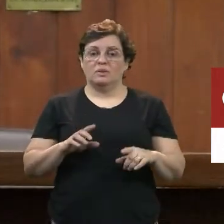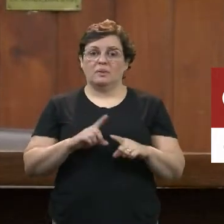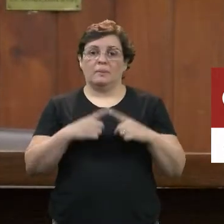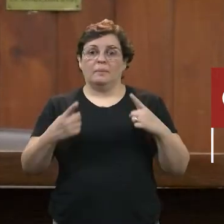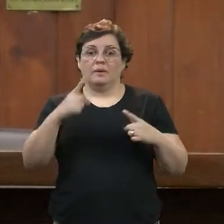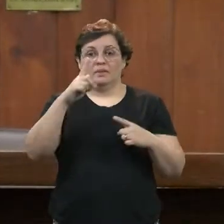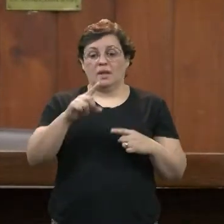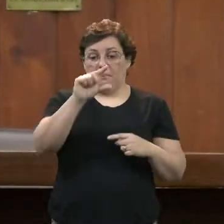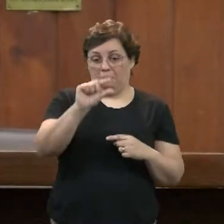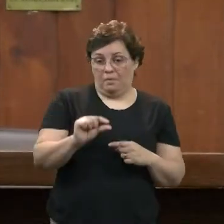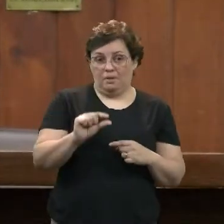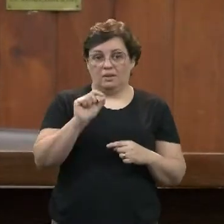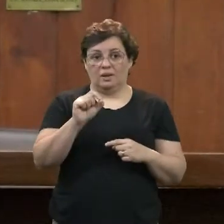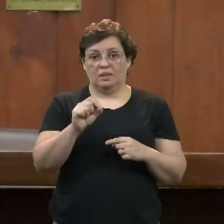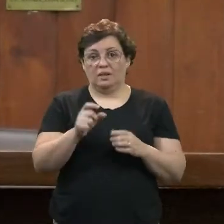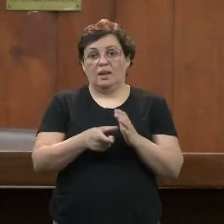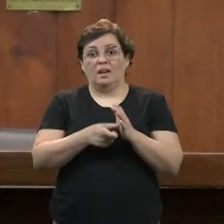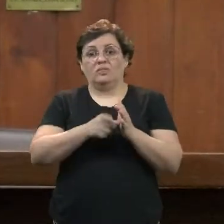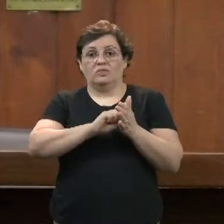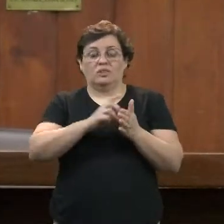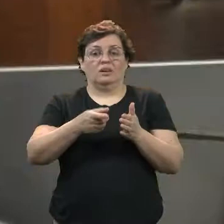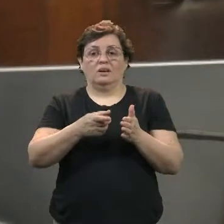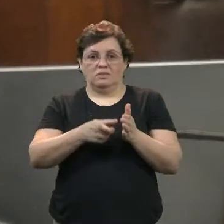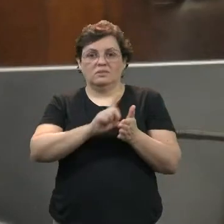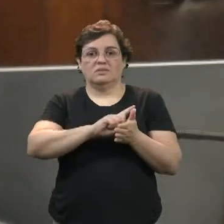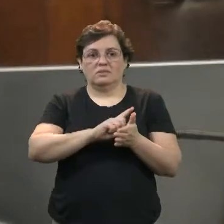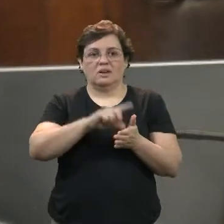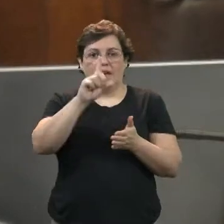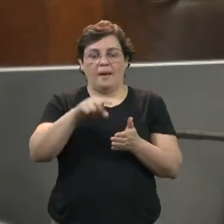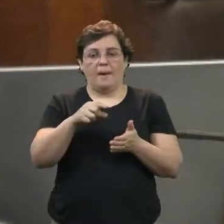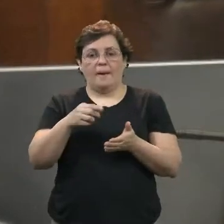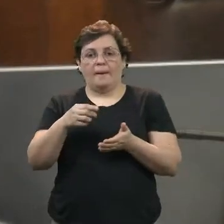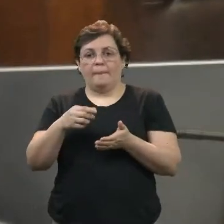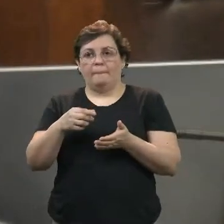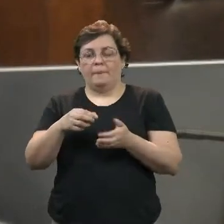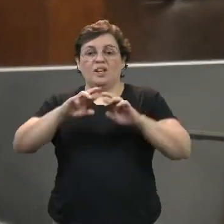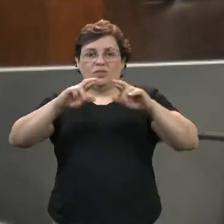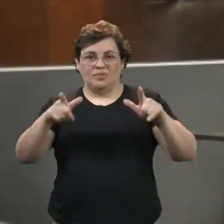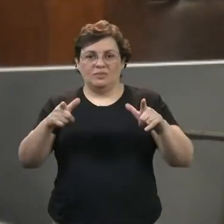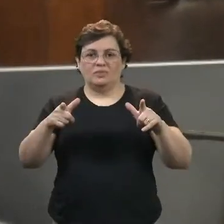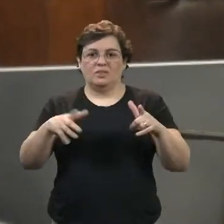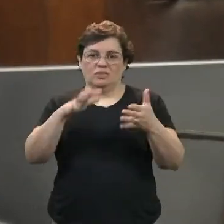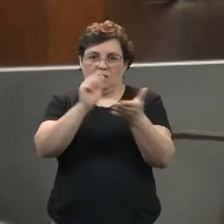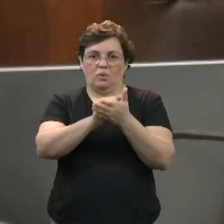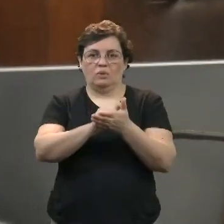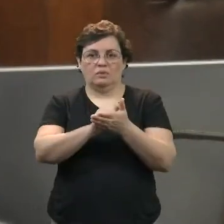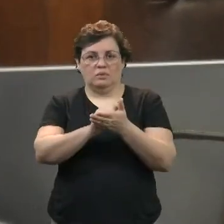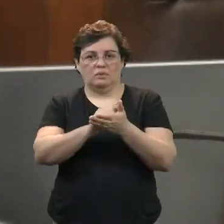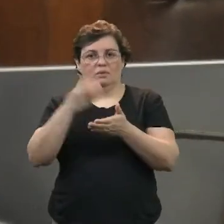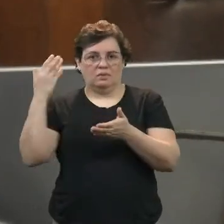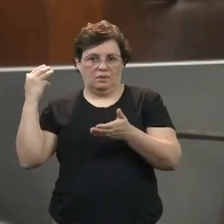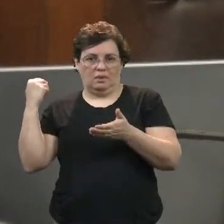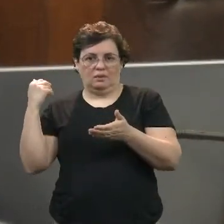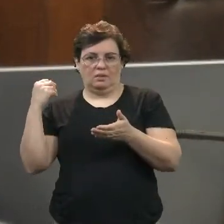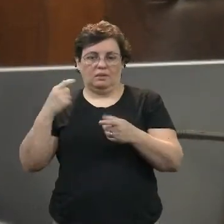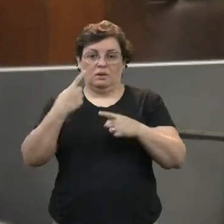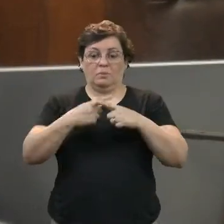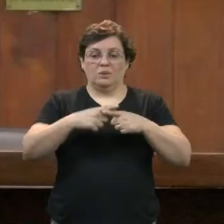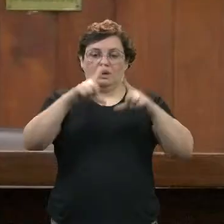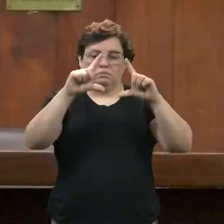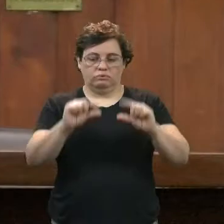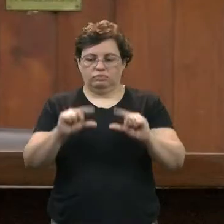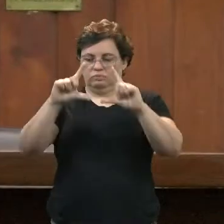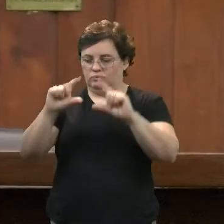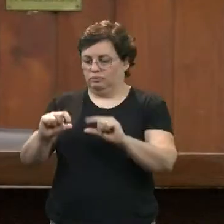é menor do que a anterior com certeza quando eu vi o melhor é menor daquela que foi contratada Sem dúvida que ele com as quedas que houveram da SELIC